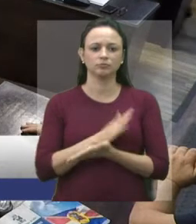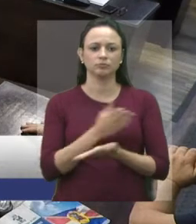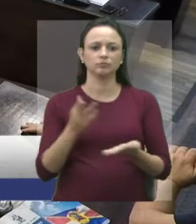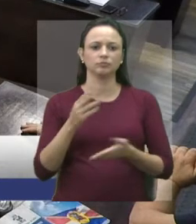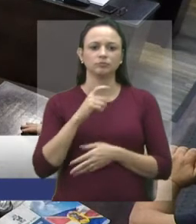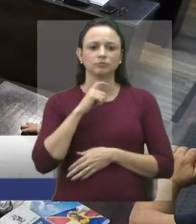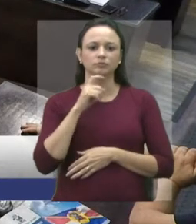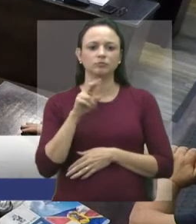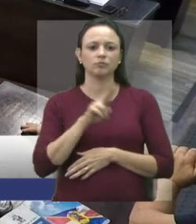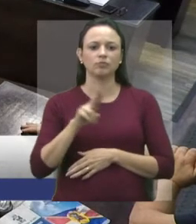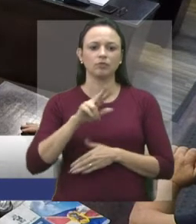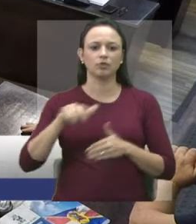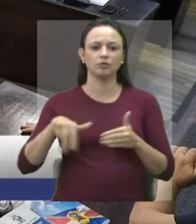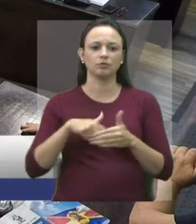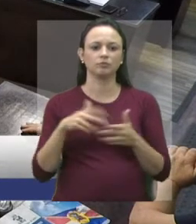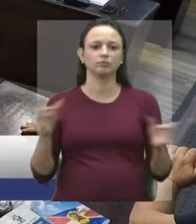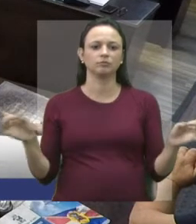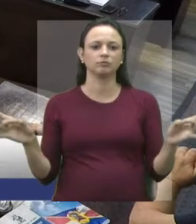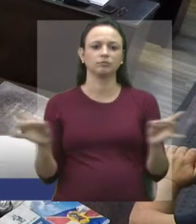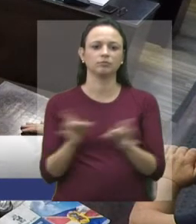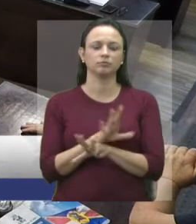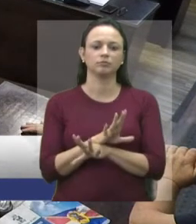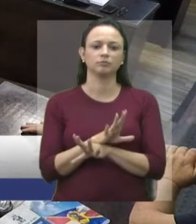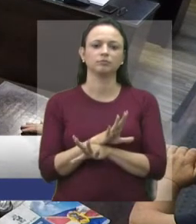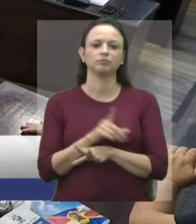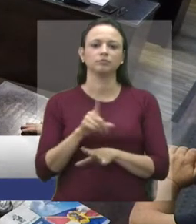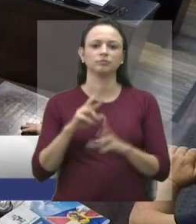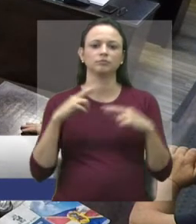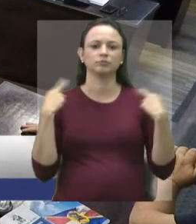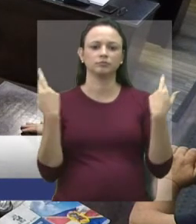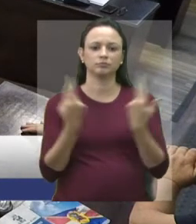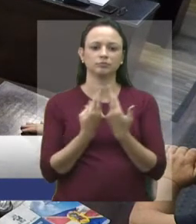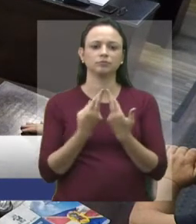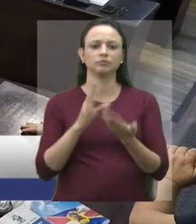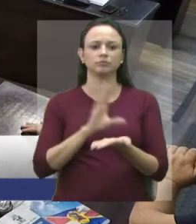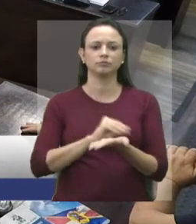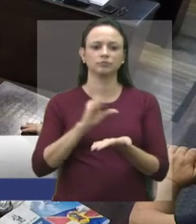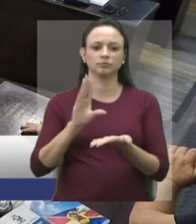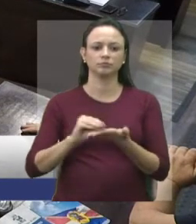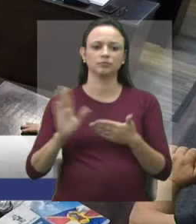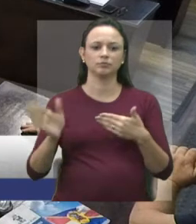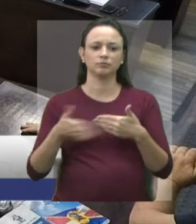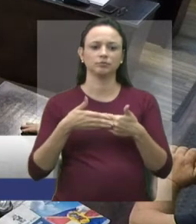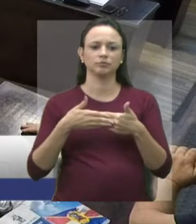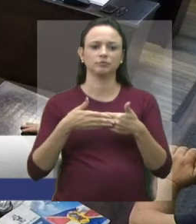palavra, dou por encerrada a presente sessão. Determino a lavratura